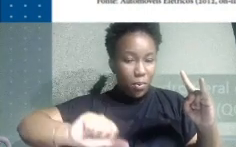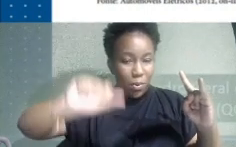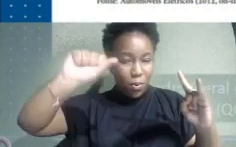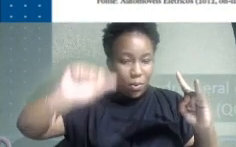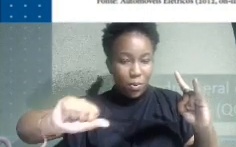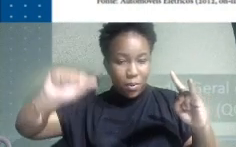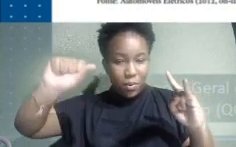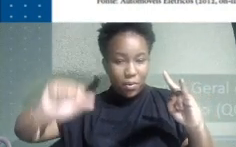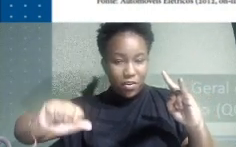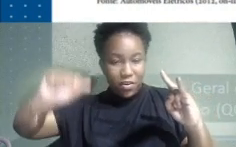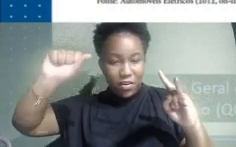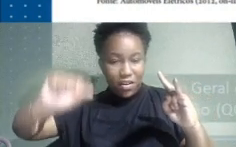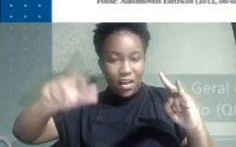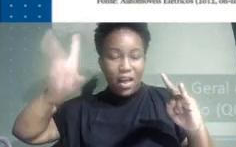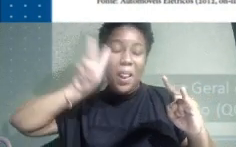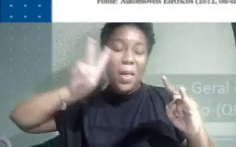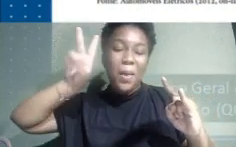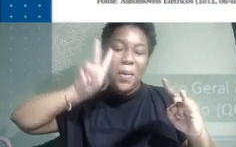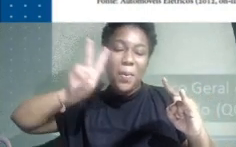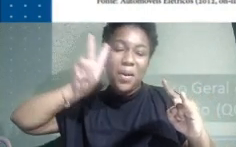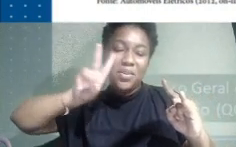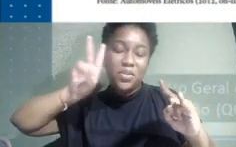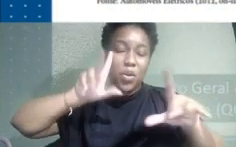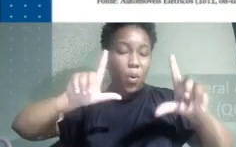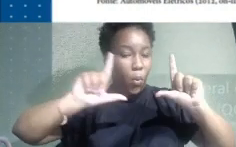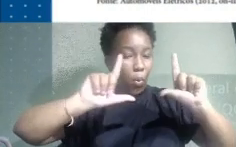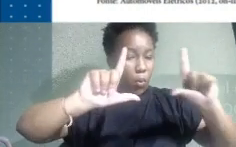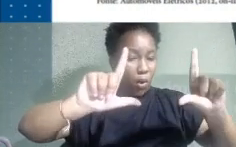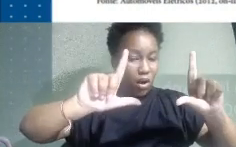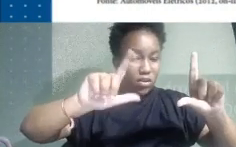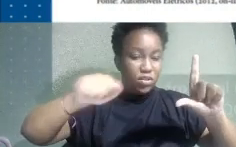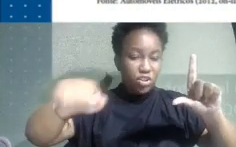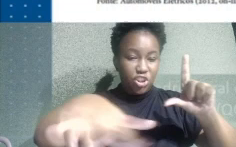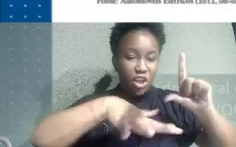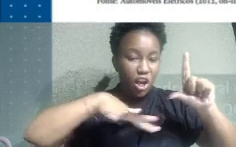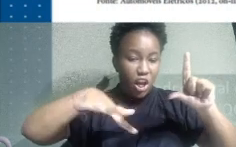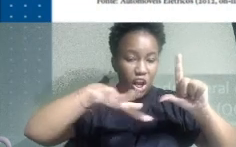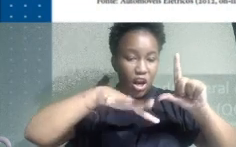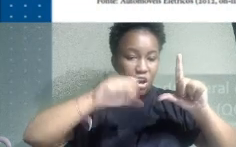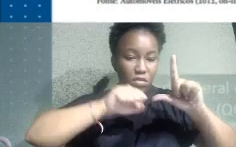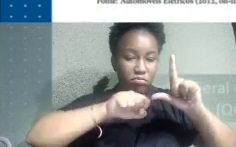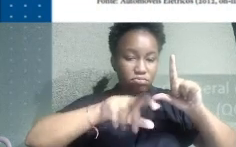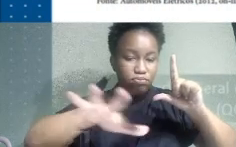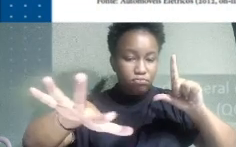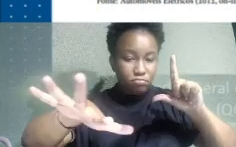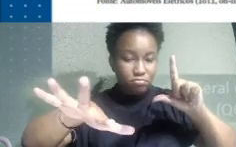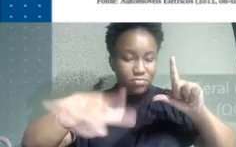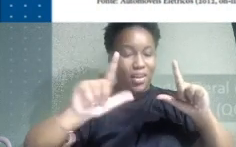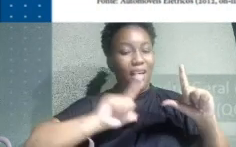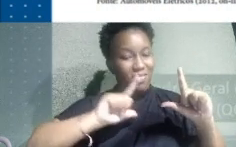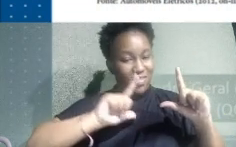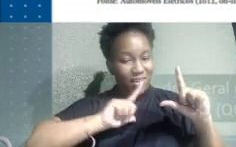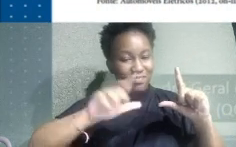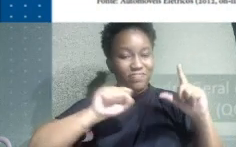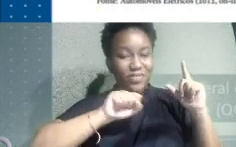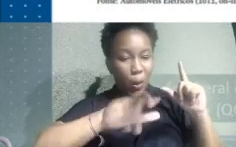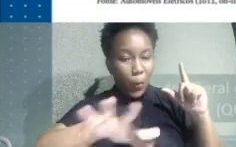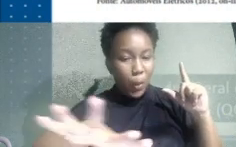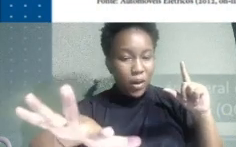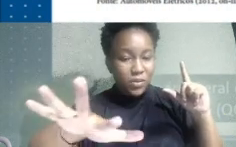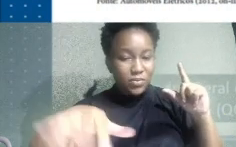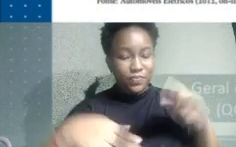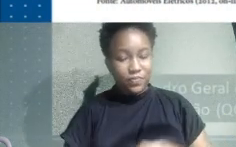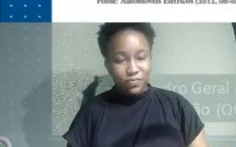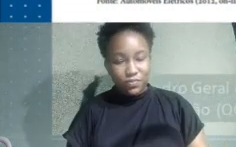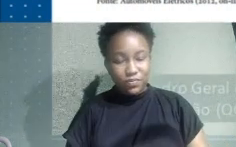poste. Lembre-se o quê? Do quadro medidor até o quadro geral de distribuição, eu tenho um circuito de distribuição, não é verdade? E aí, do